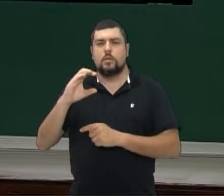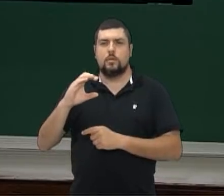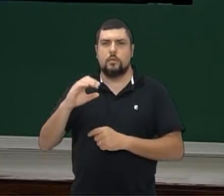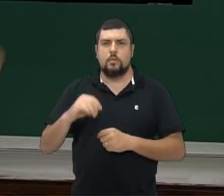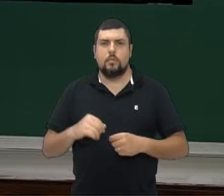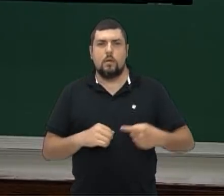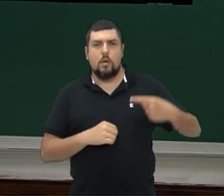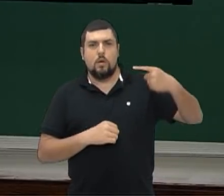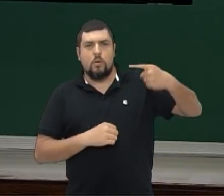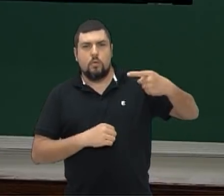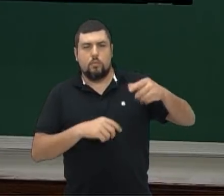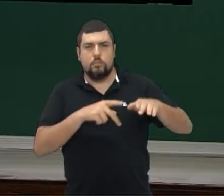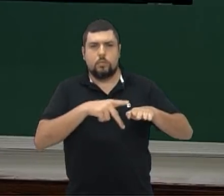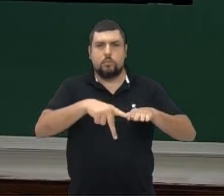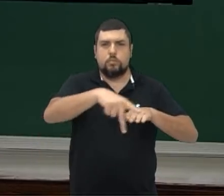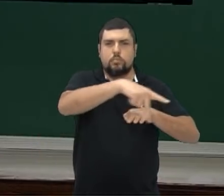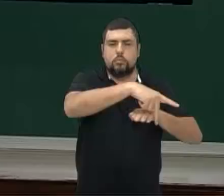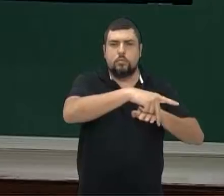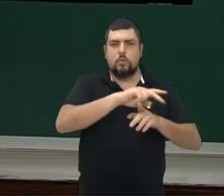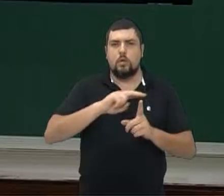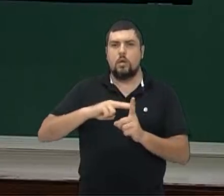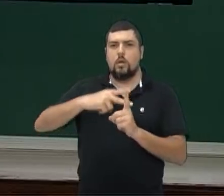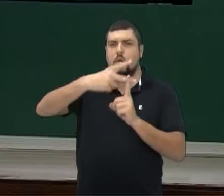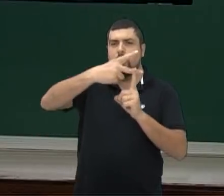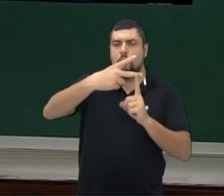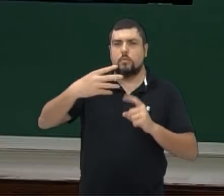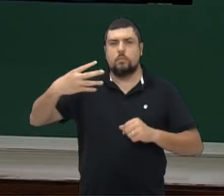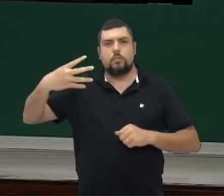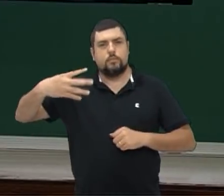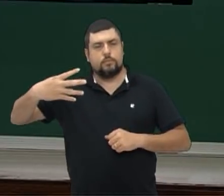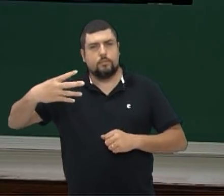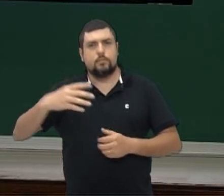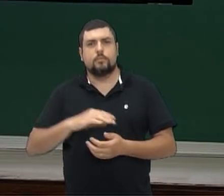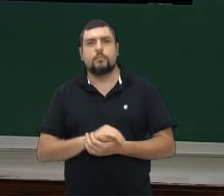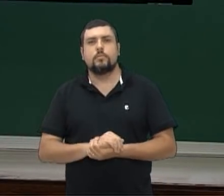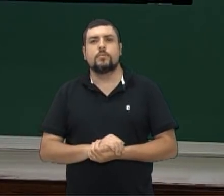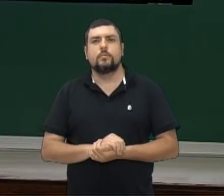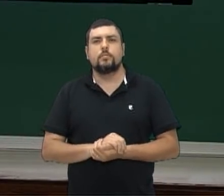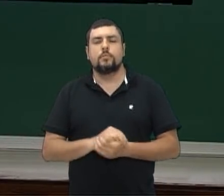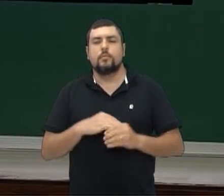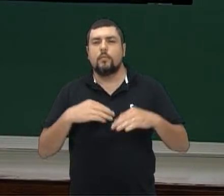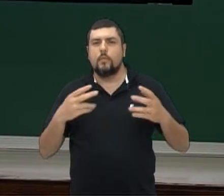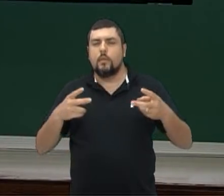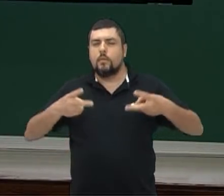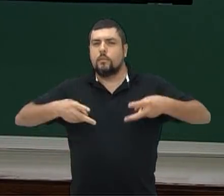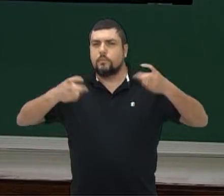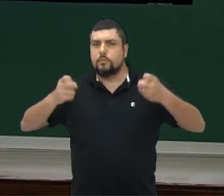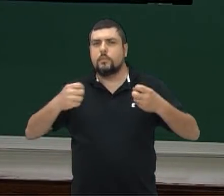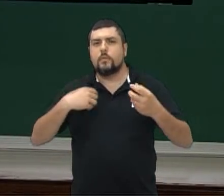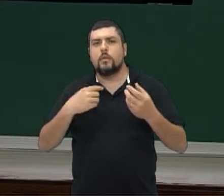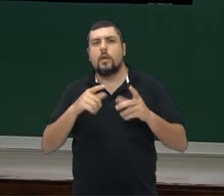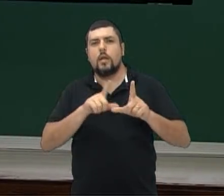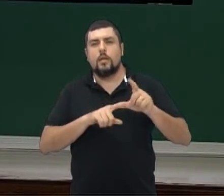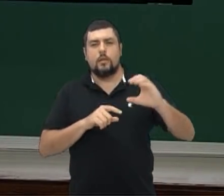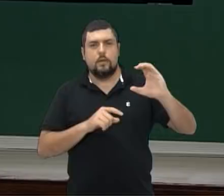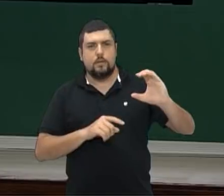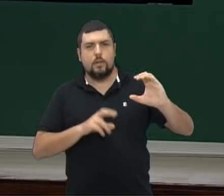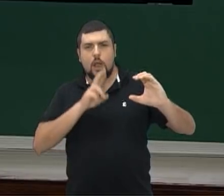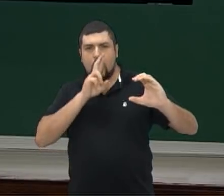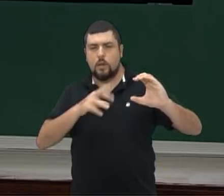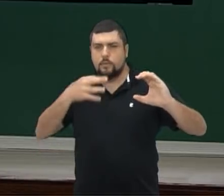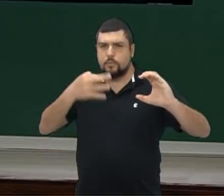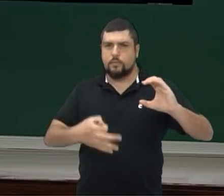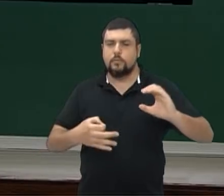figura 1 é o dobro do perímetro da figura 4. Então, você já localizou ali que a letra C é a resposta